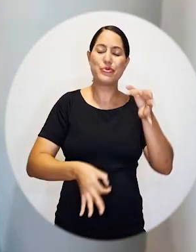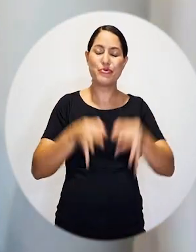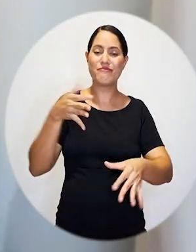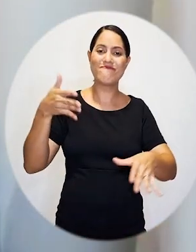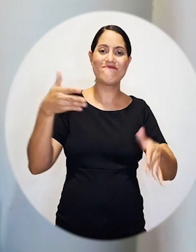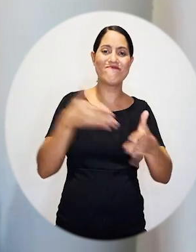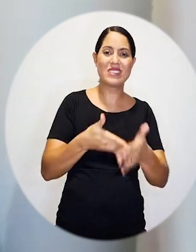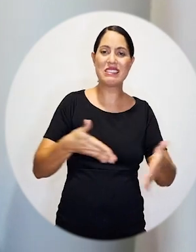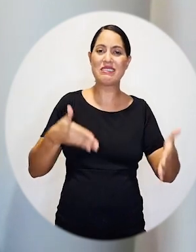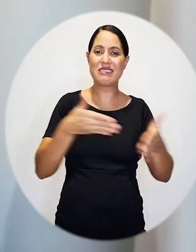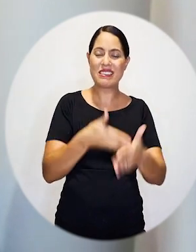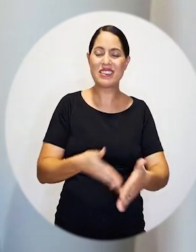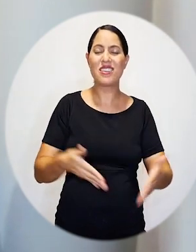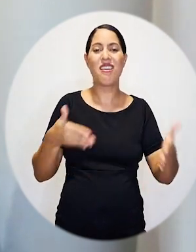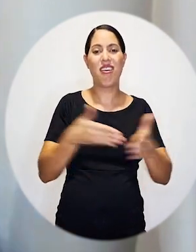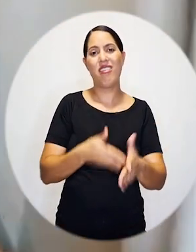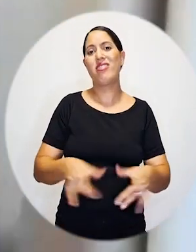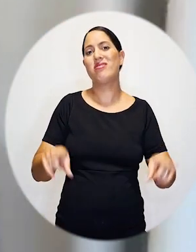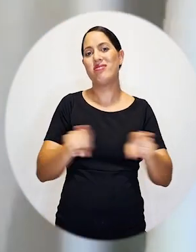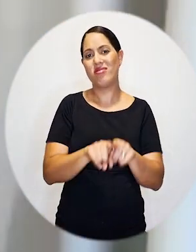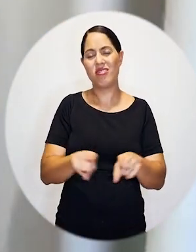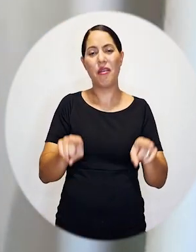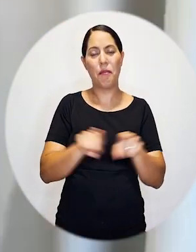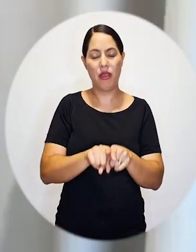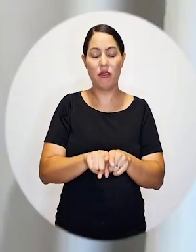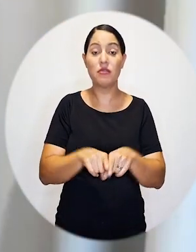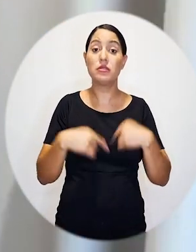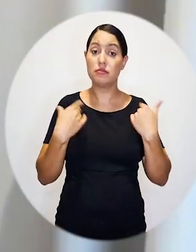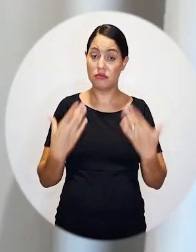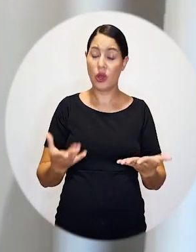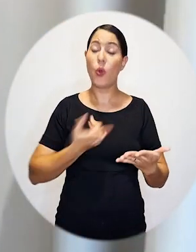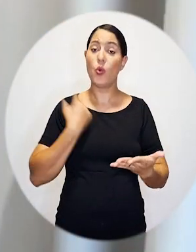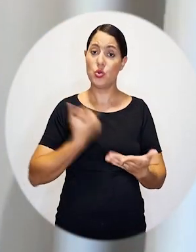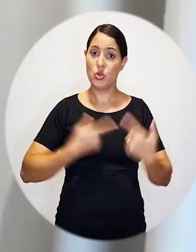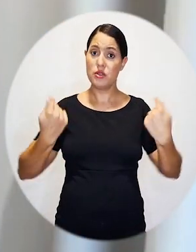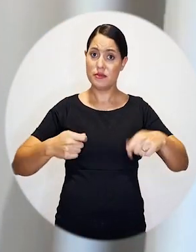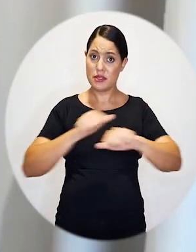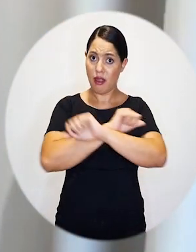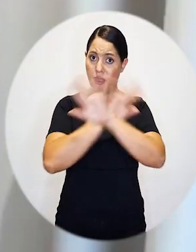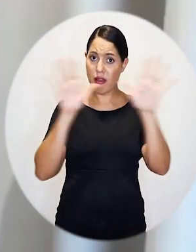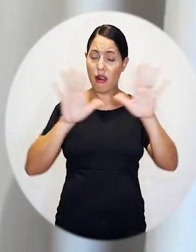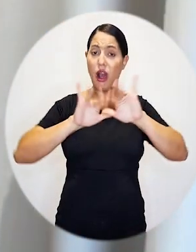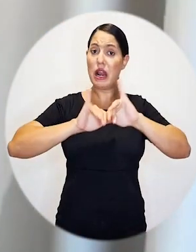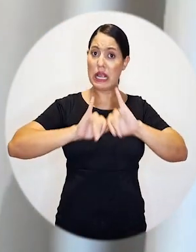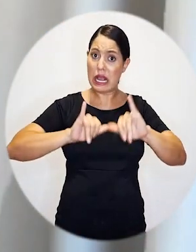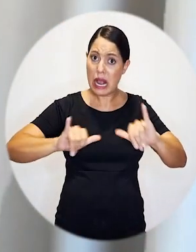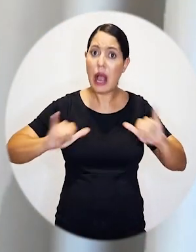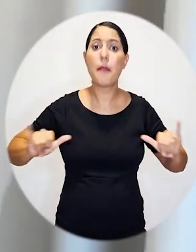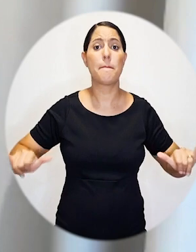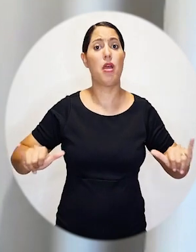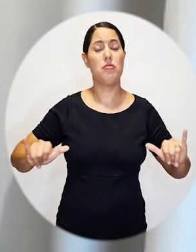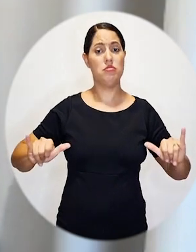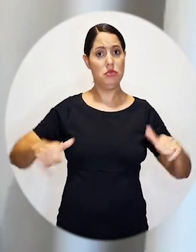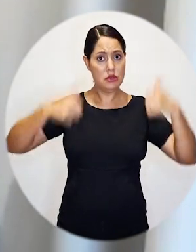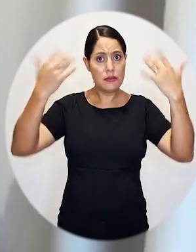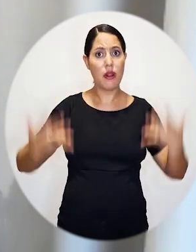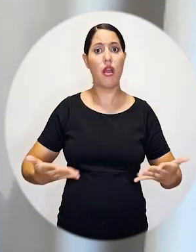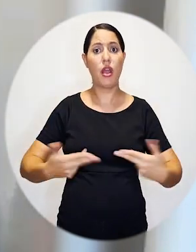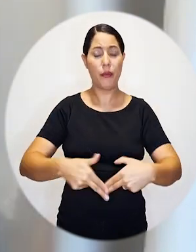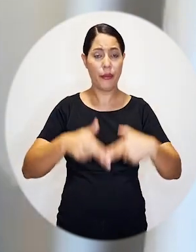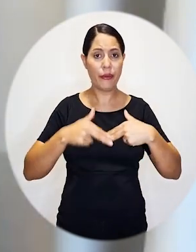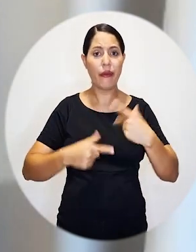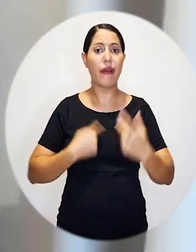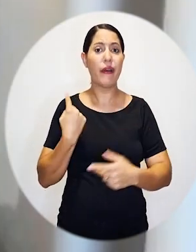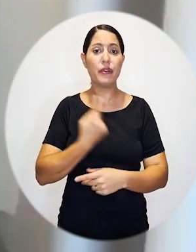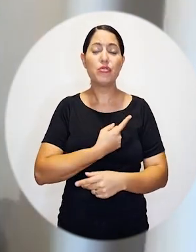justiça também não é diferente, né? Além disso, a gente tem que destacar a importância de uma campanha como essa, porque,